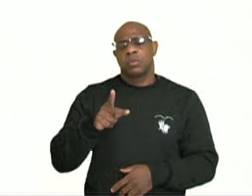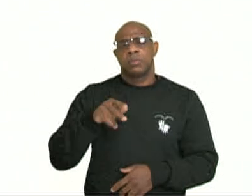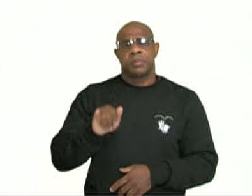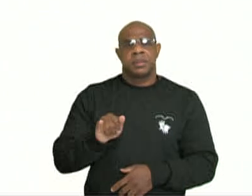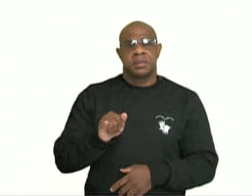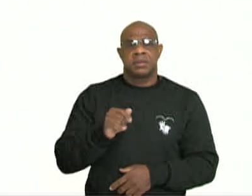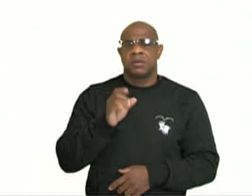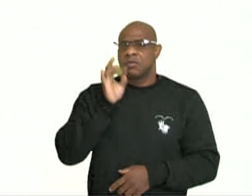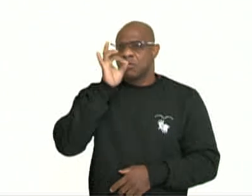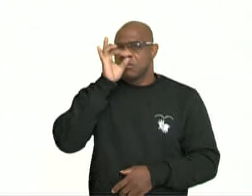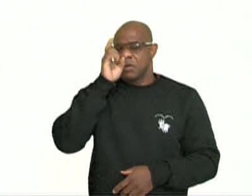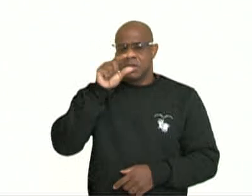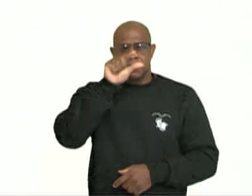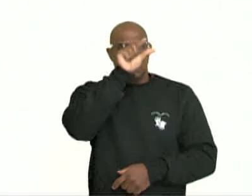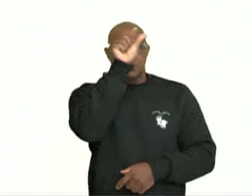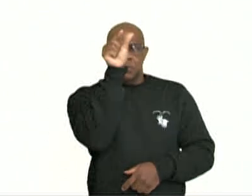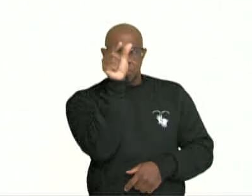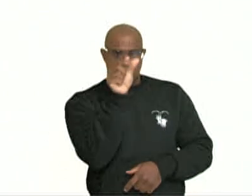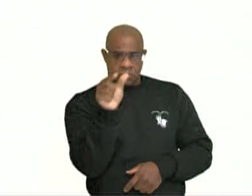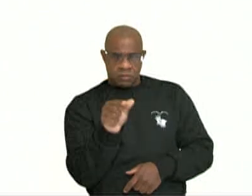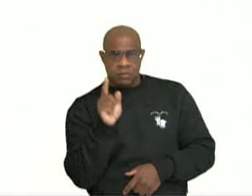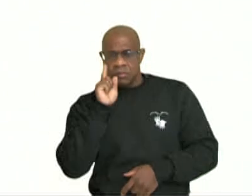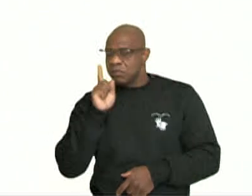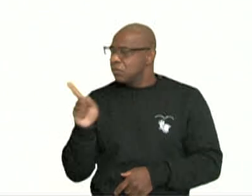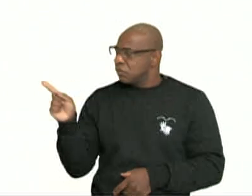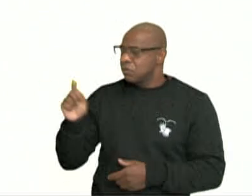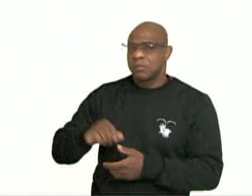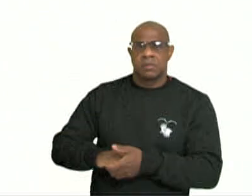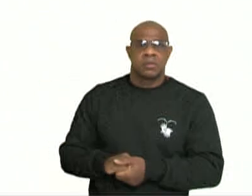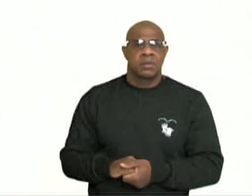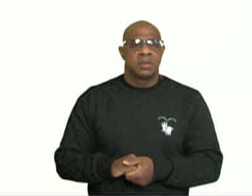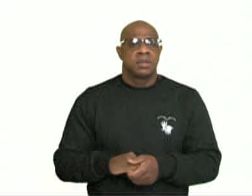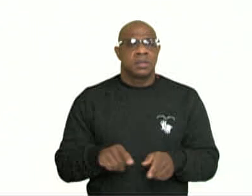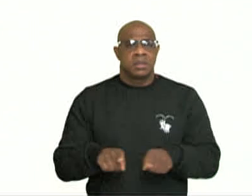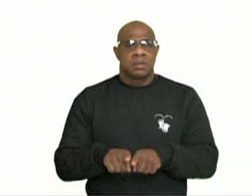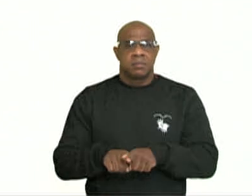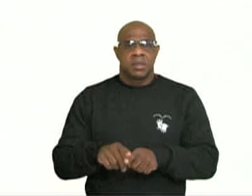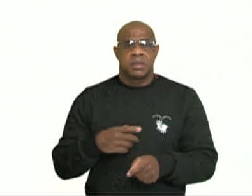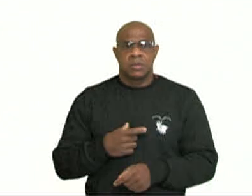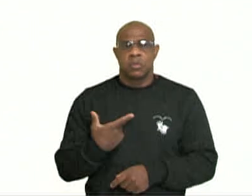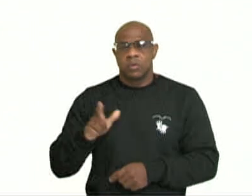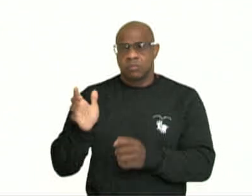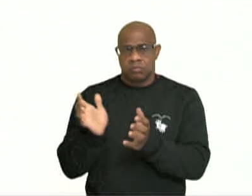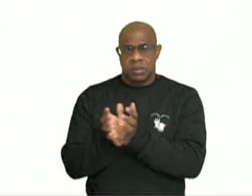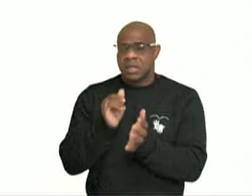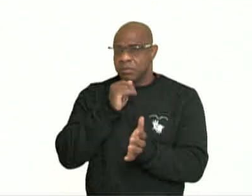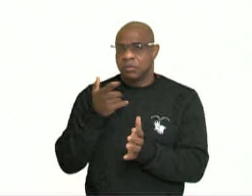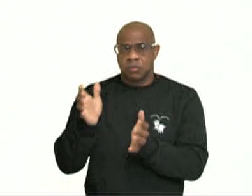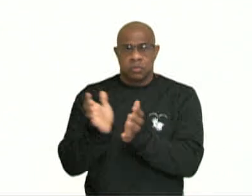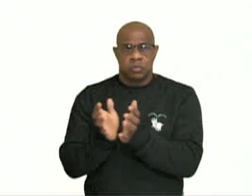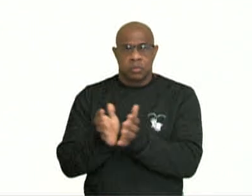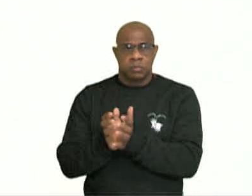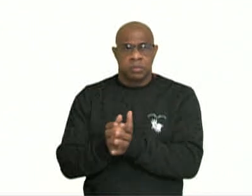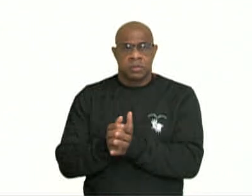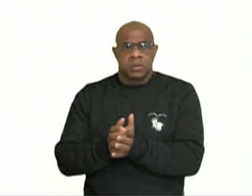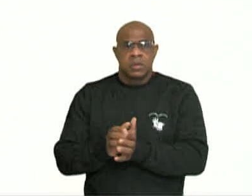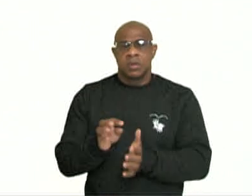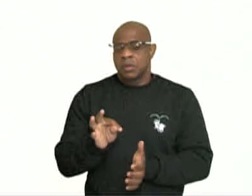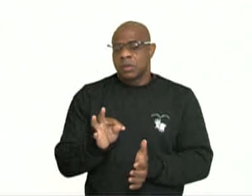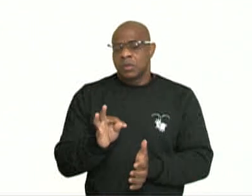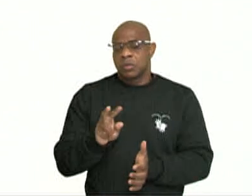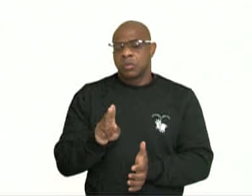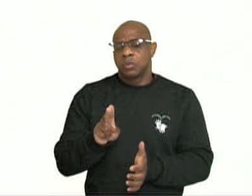tudo tupi-guarani. A exemplo dos tupiniquins, tupinambás, potiguares. Calcula-se que na